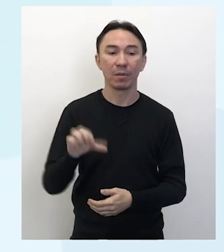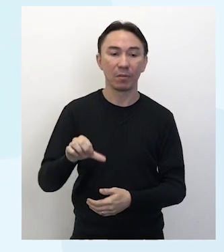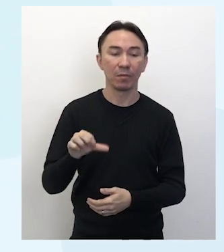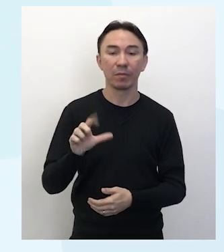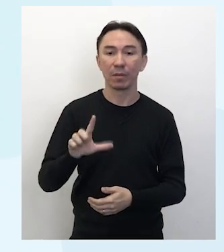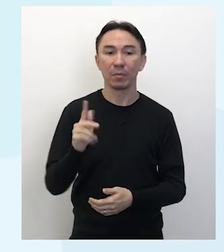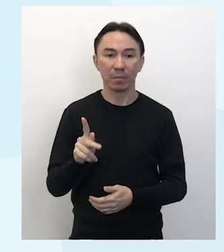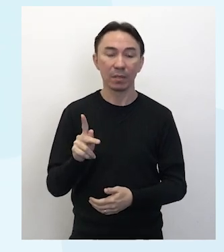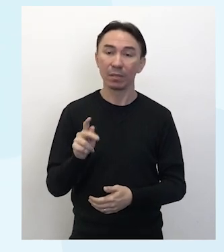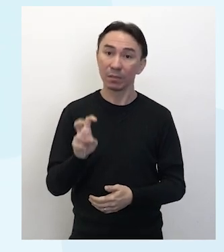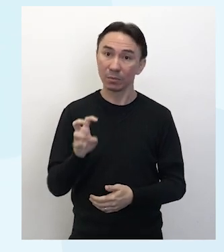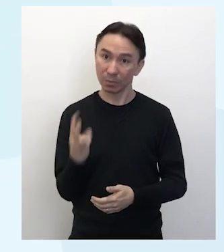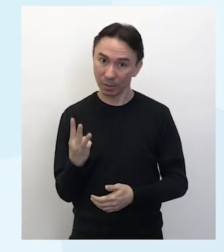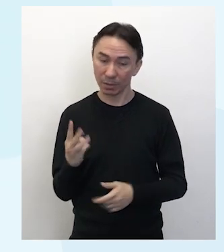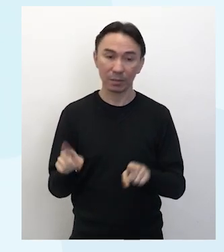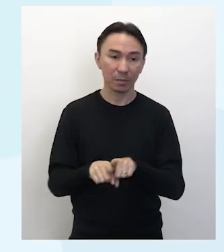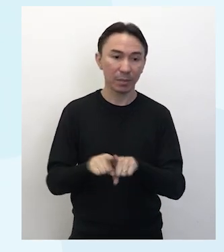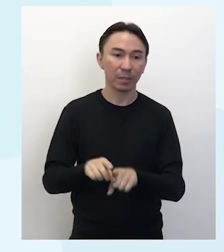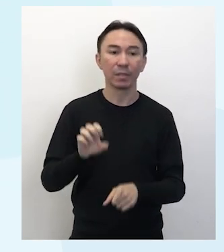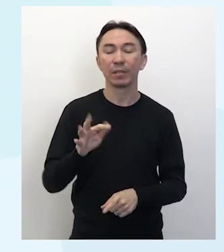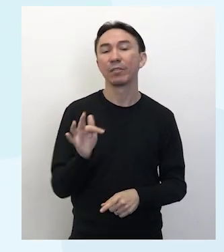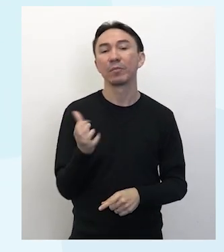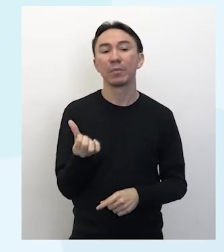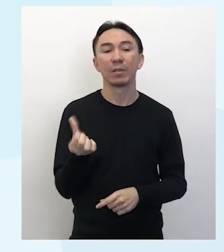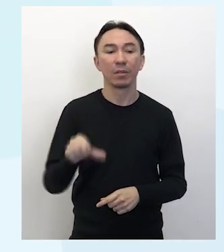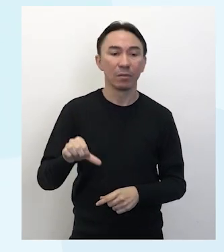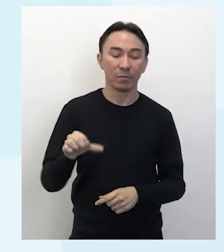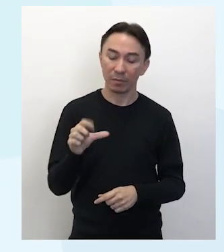EF69LP53 e